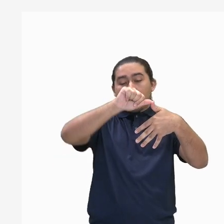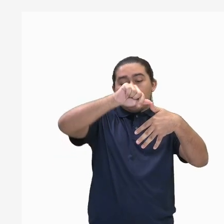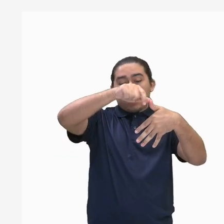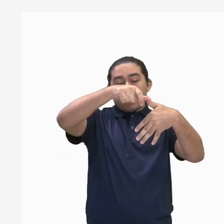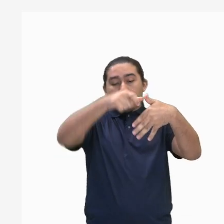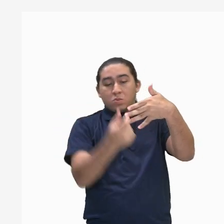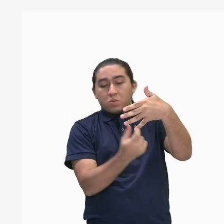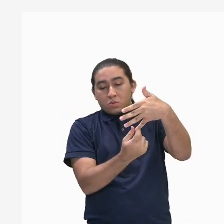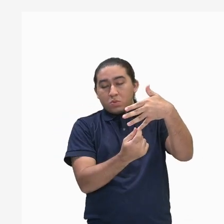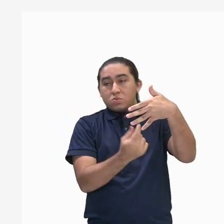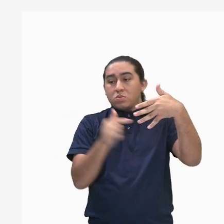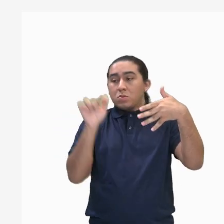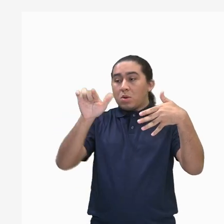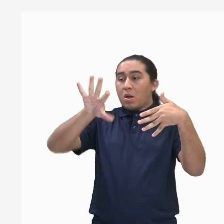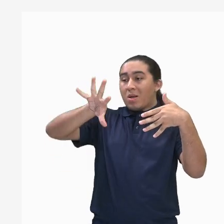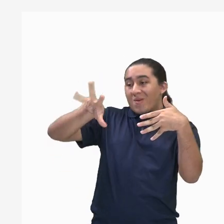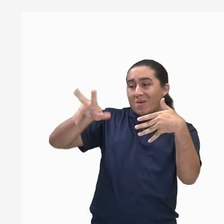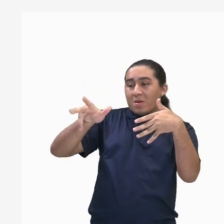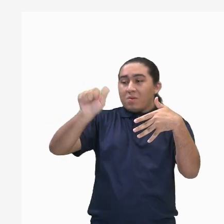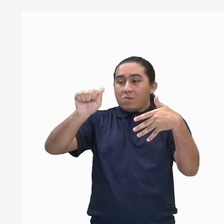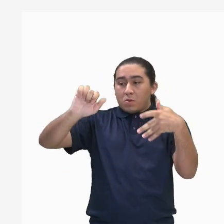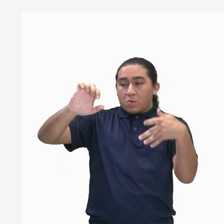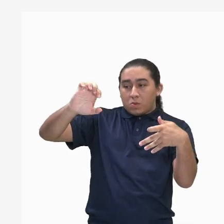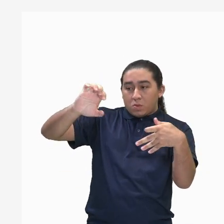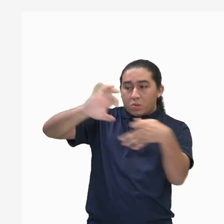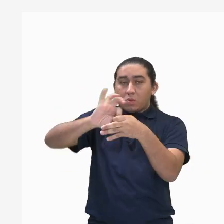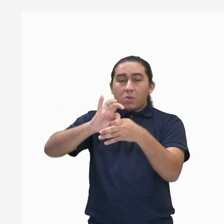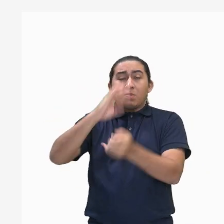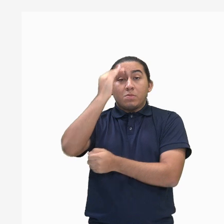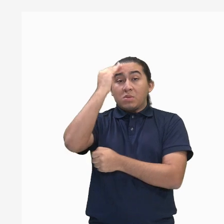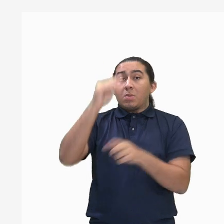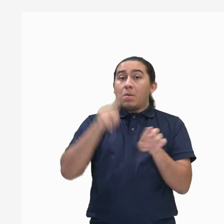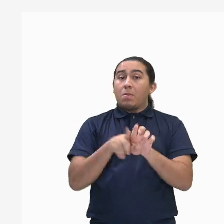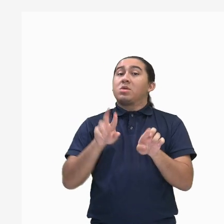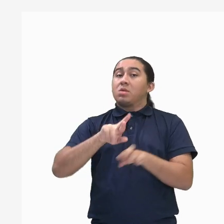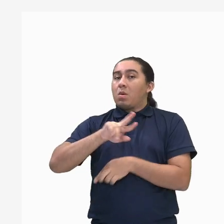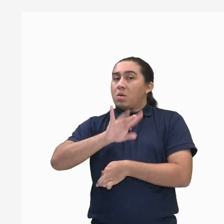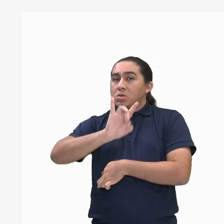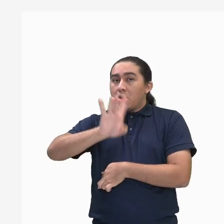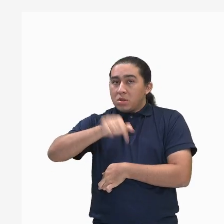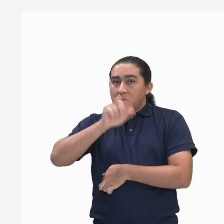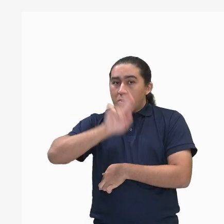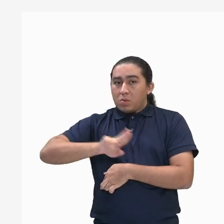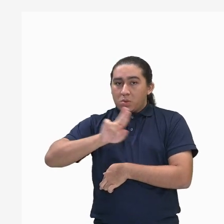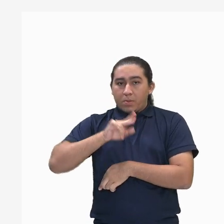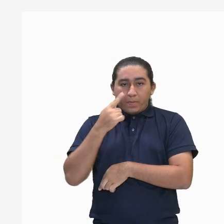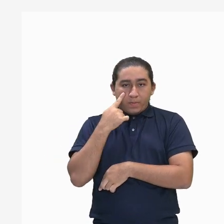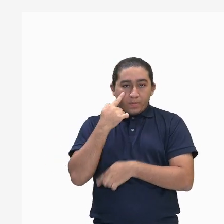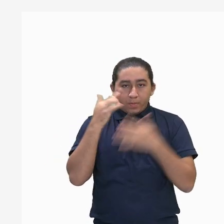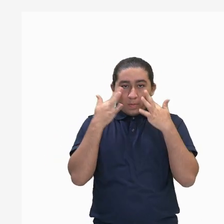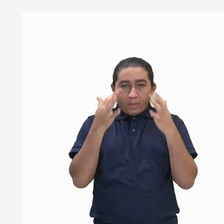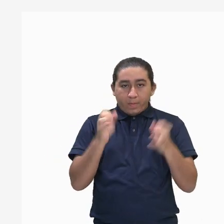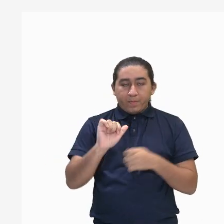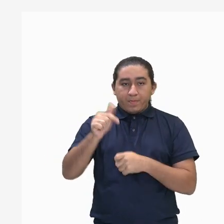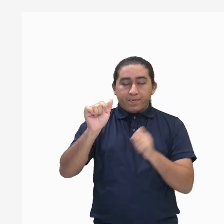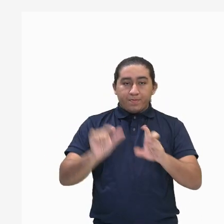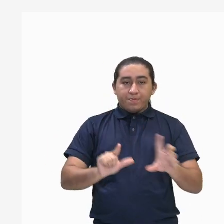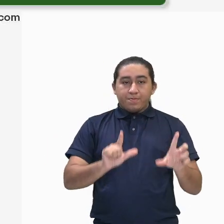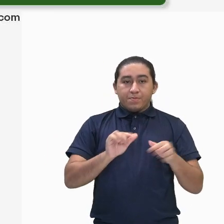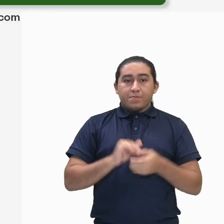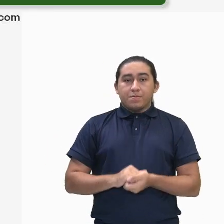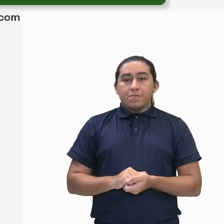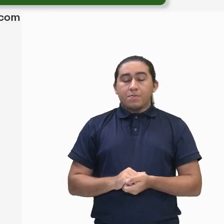africano, principalmente, mas esse não foi o único argumento utilizado por ele. Vamos observar aí na nossa próxima imagem,